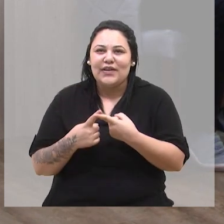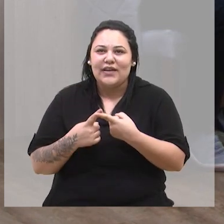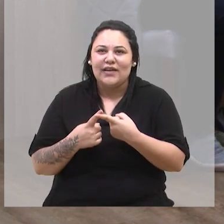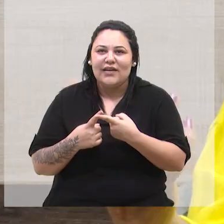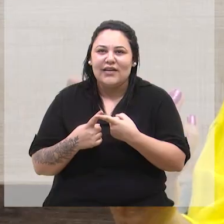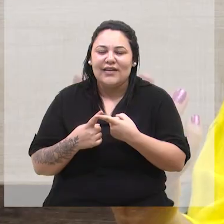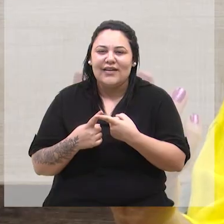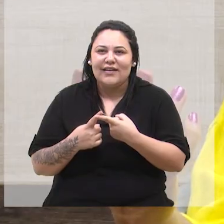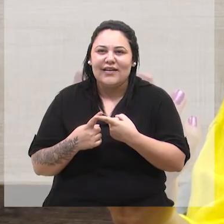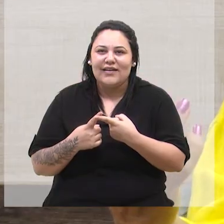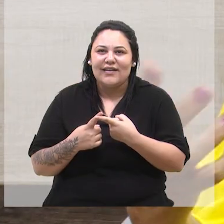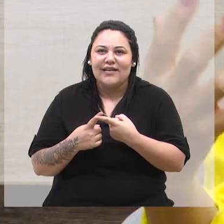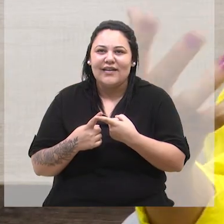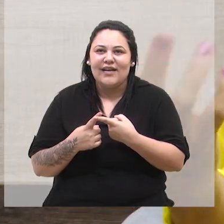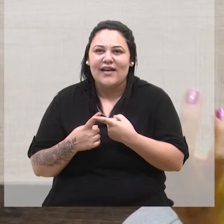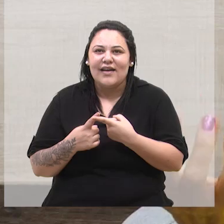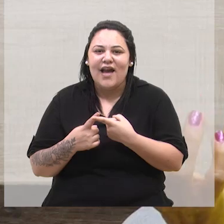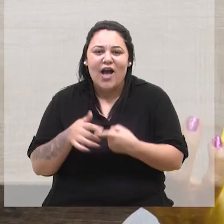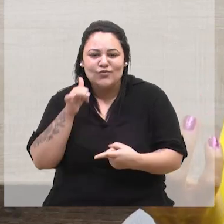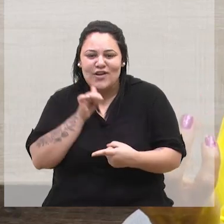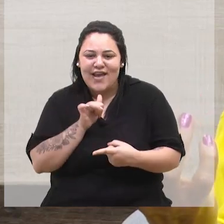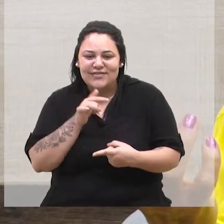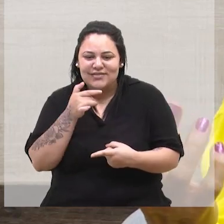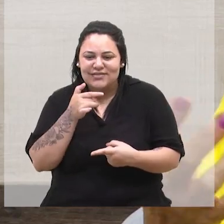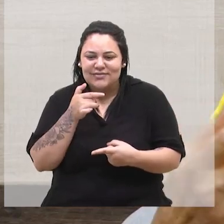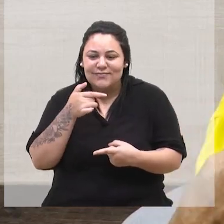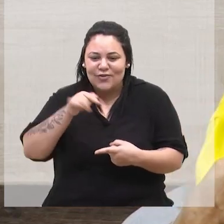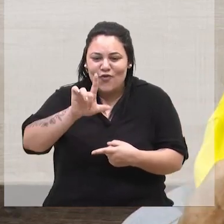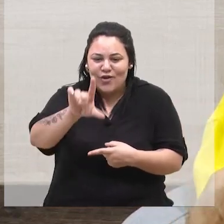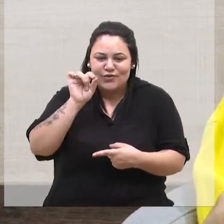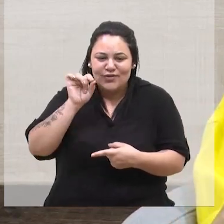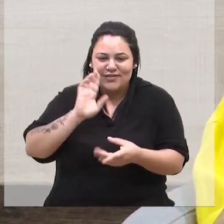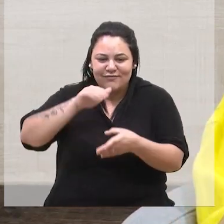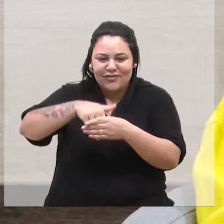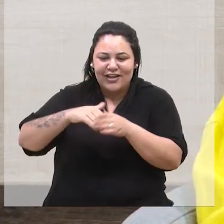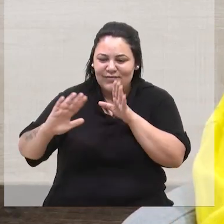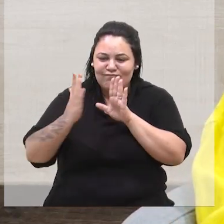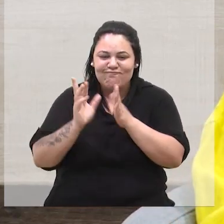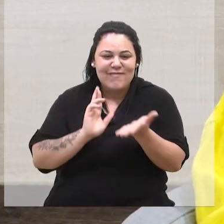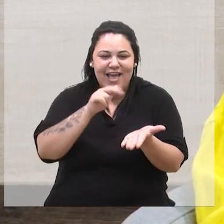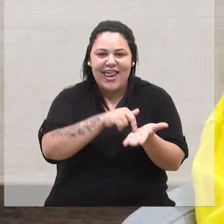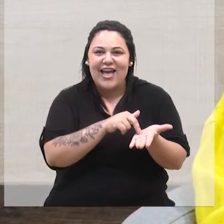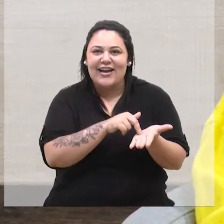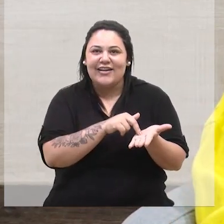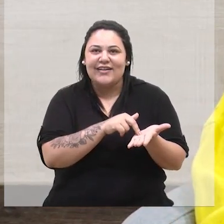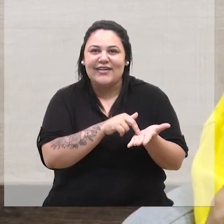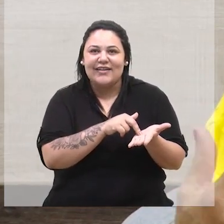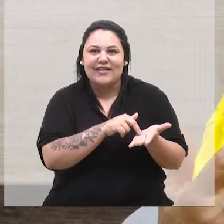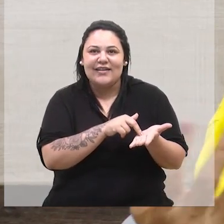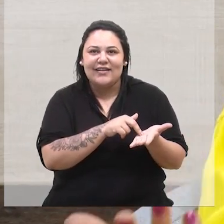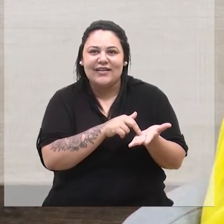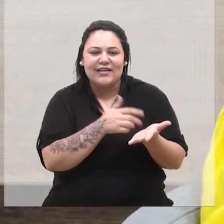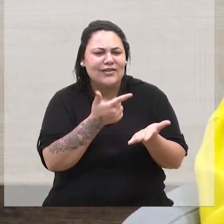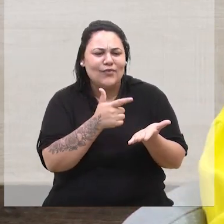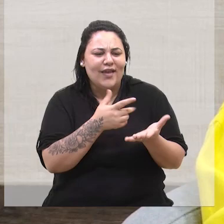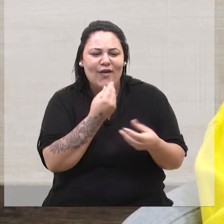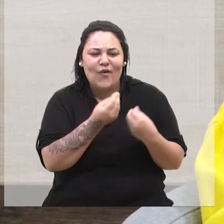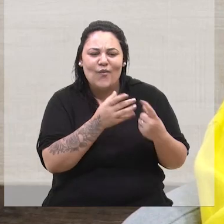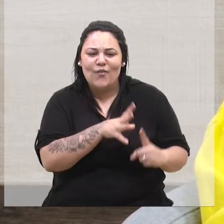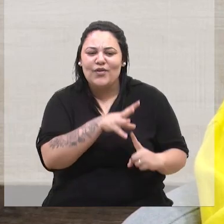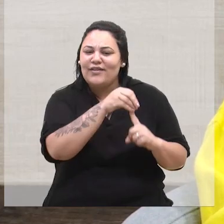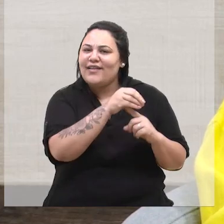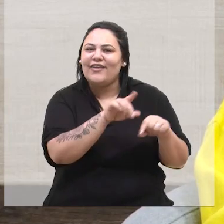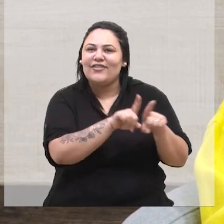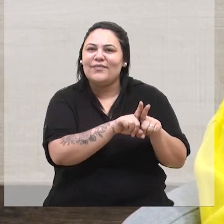que conseguimos ser eleitas dentro de uma realidade que não tem isto como